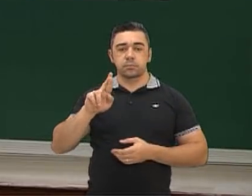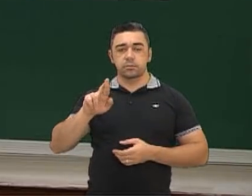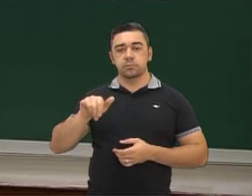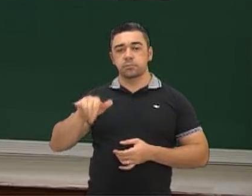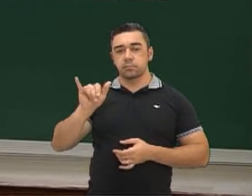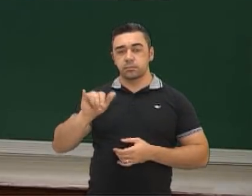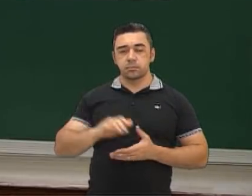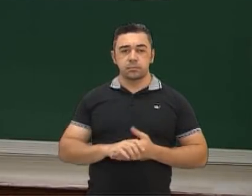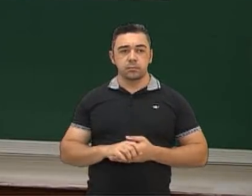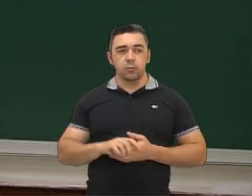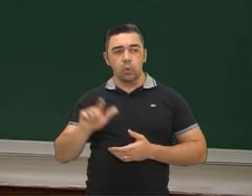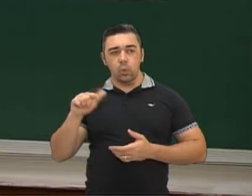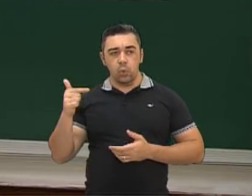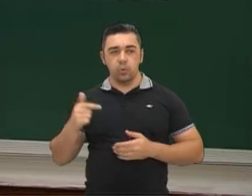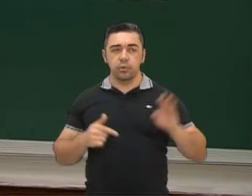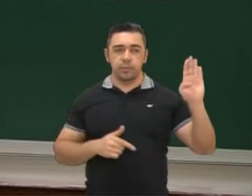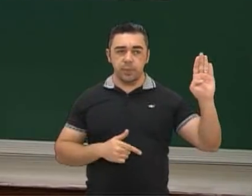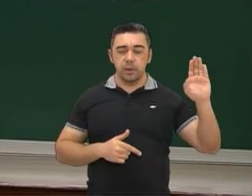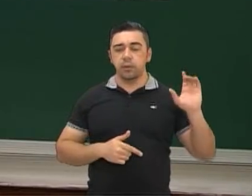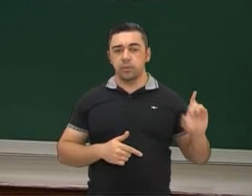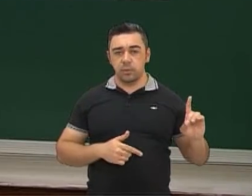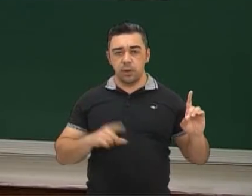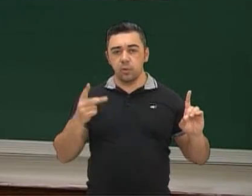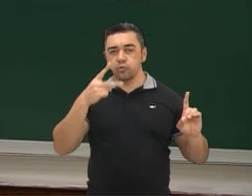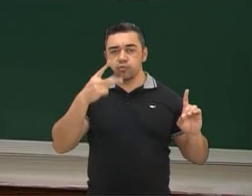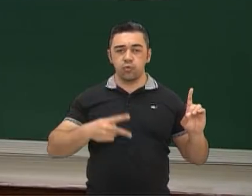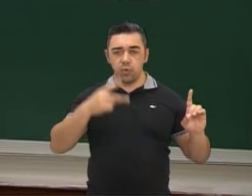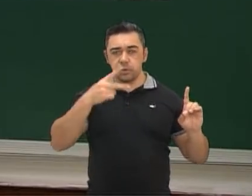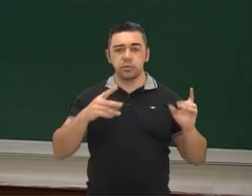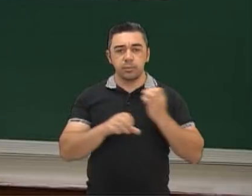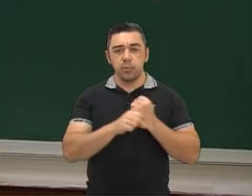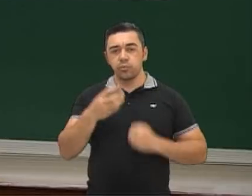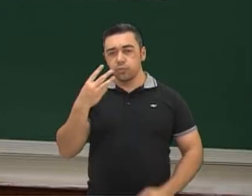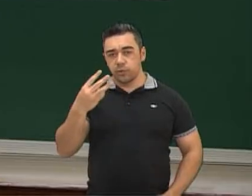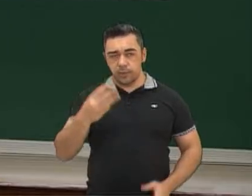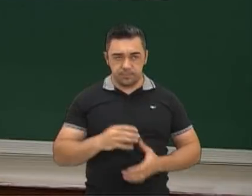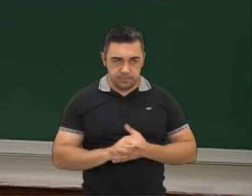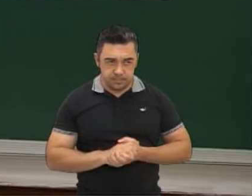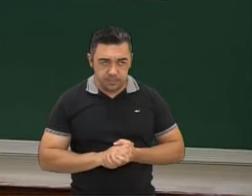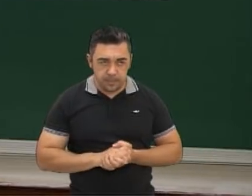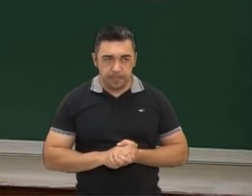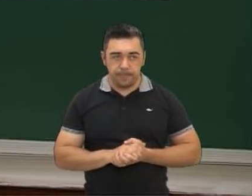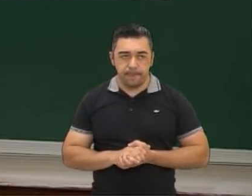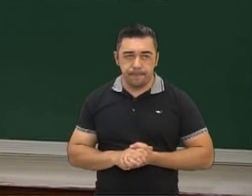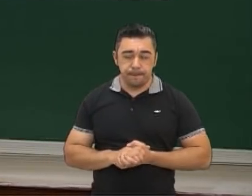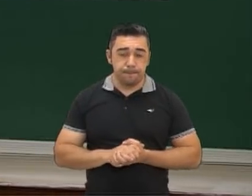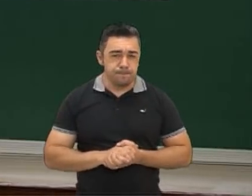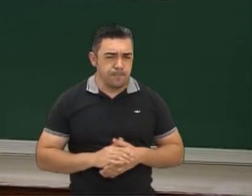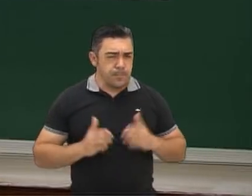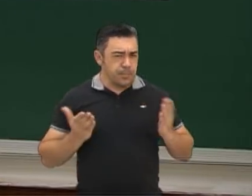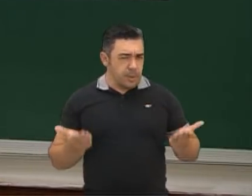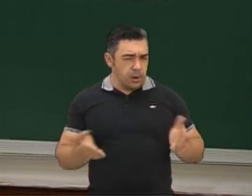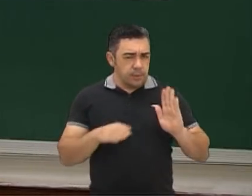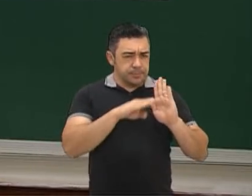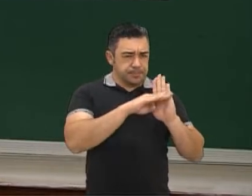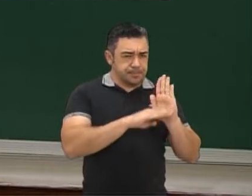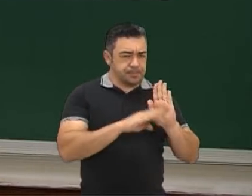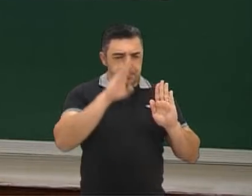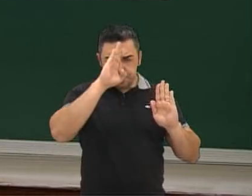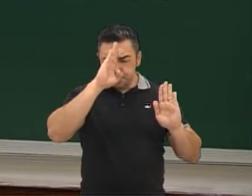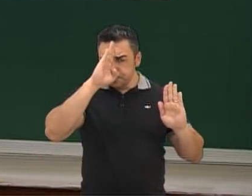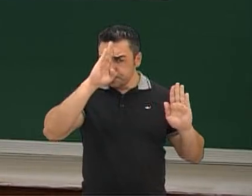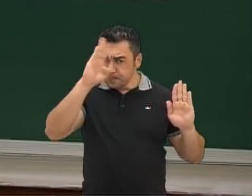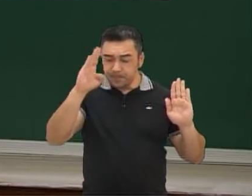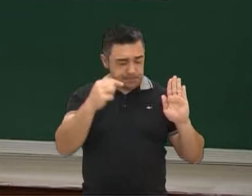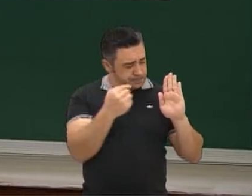penalty goal e o drop goal, ambos valem 3 pontos. Vamos falar agora um pouquinho das